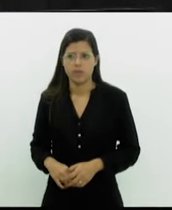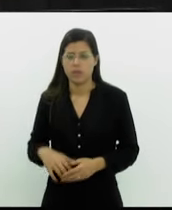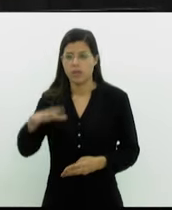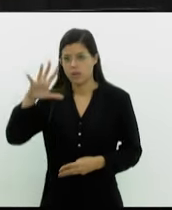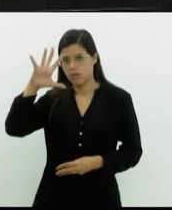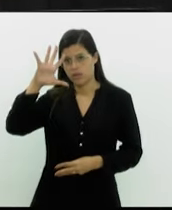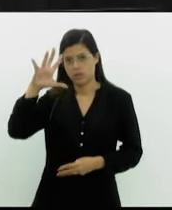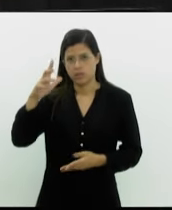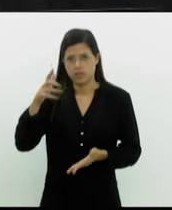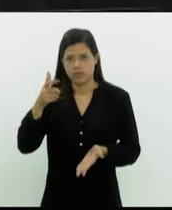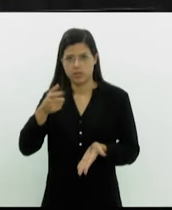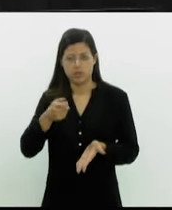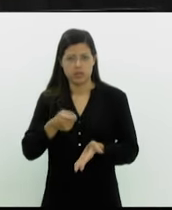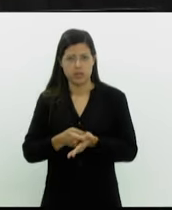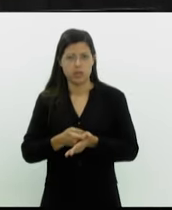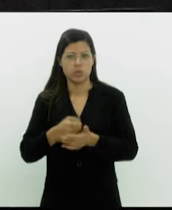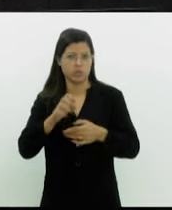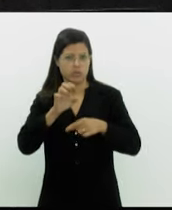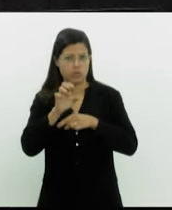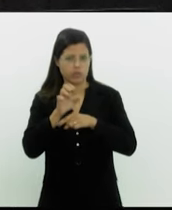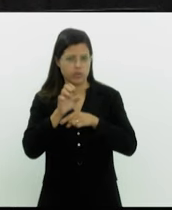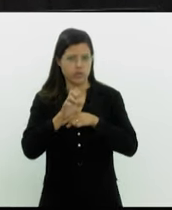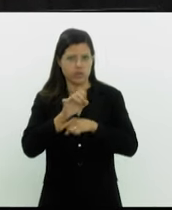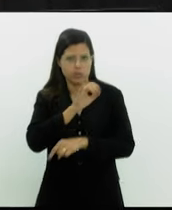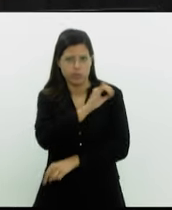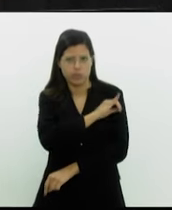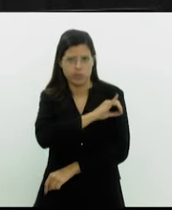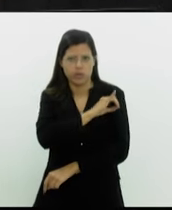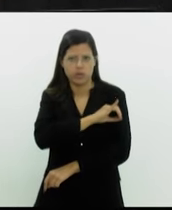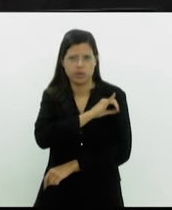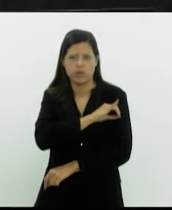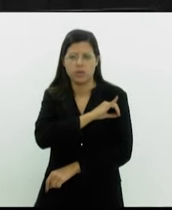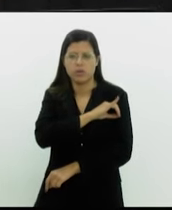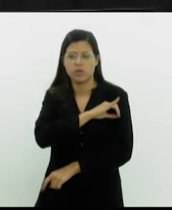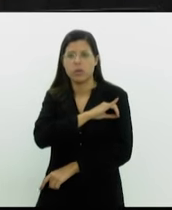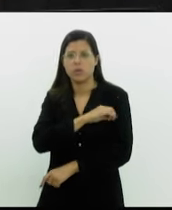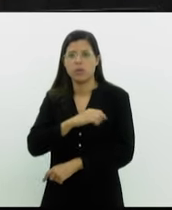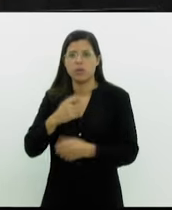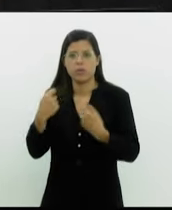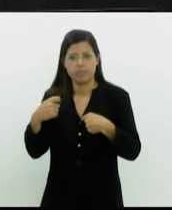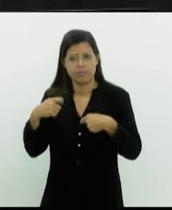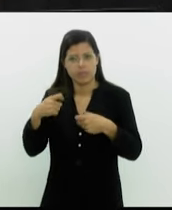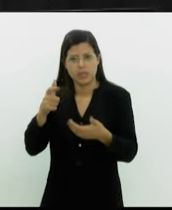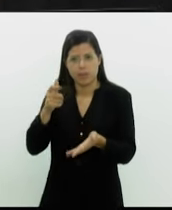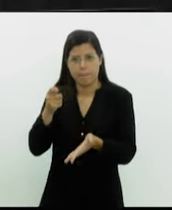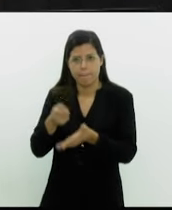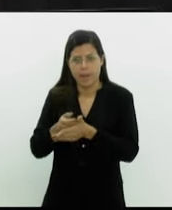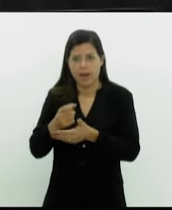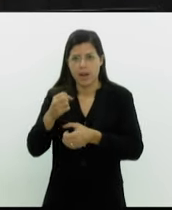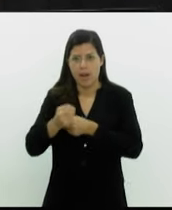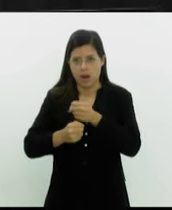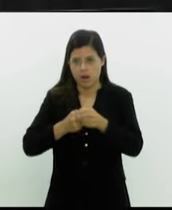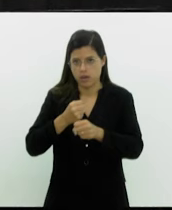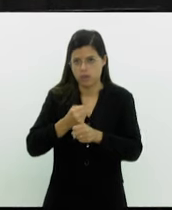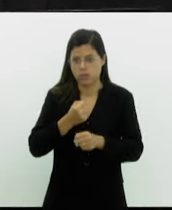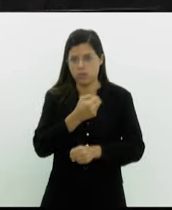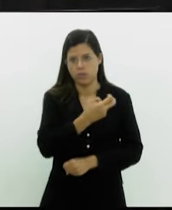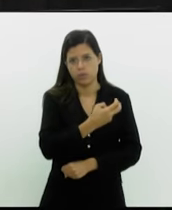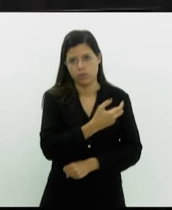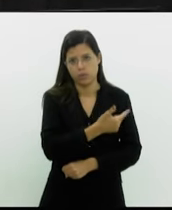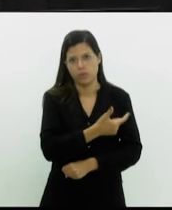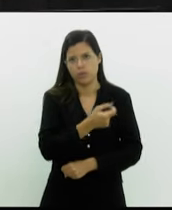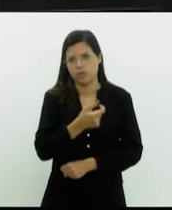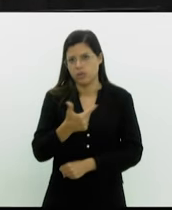decidiu que o Estado do Rio de Janeiro teria que pagar em 2024